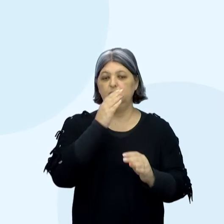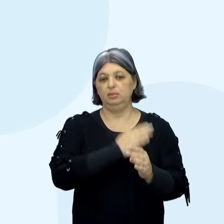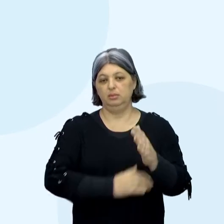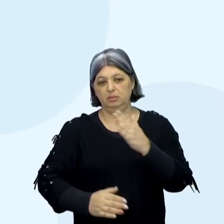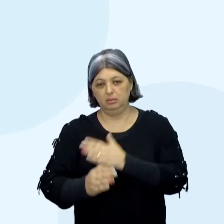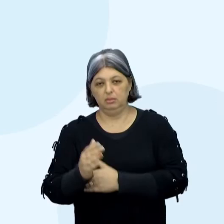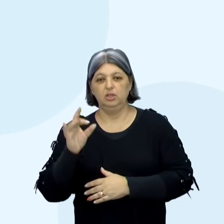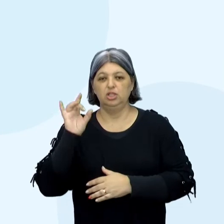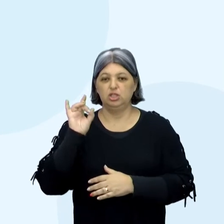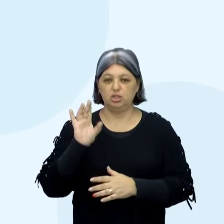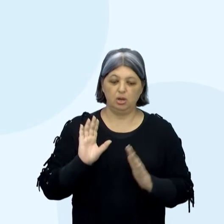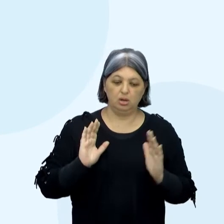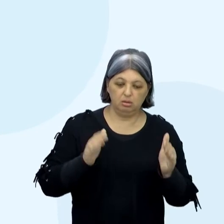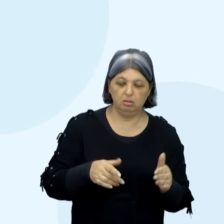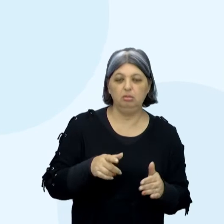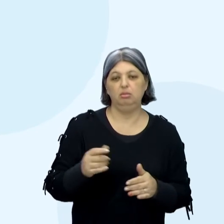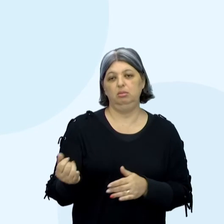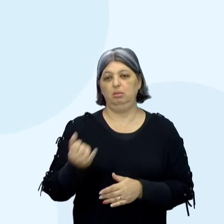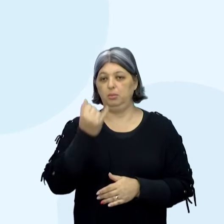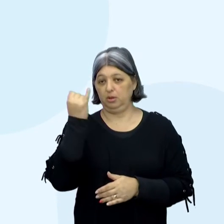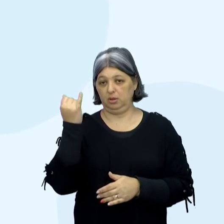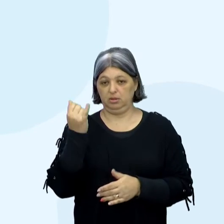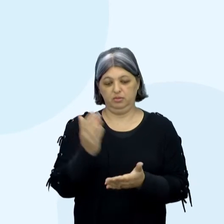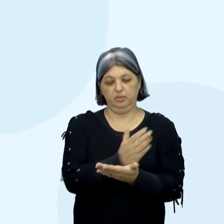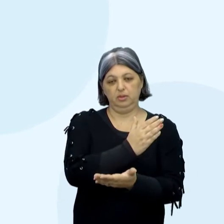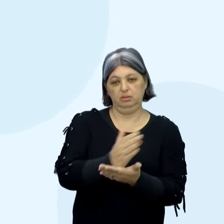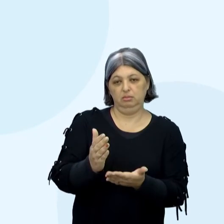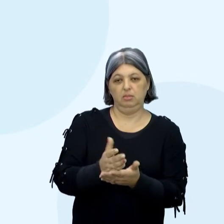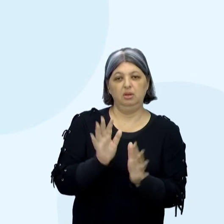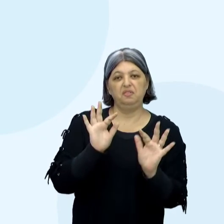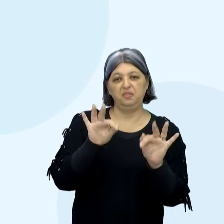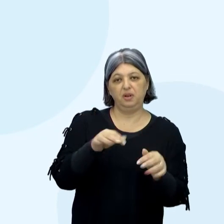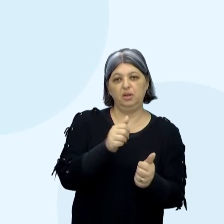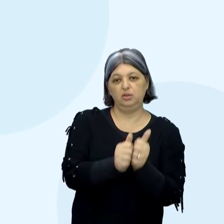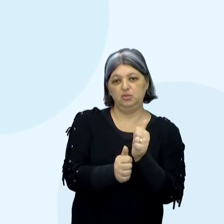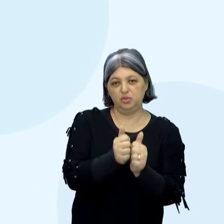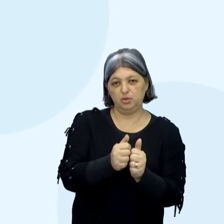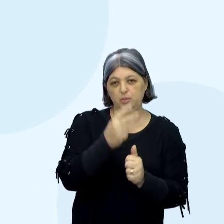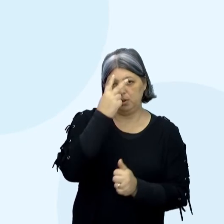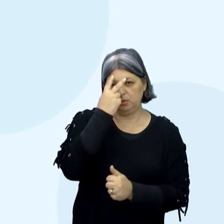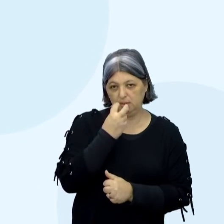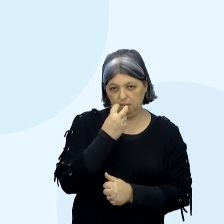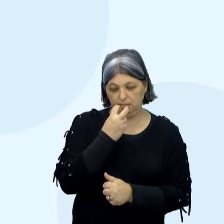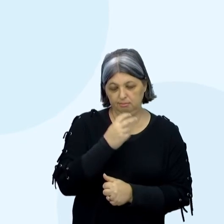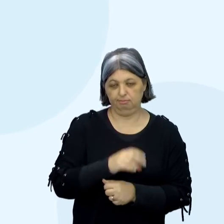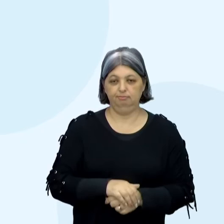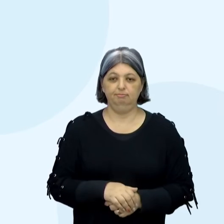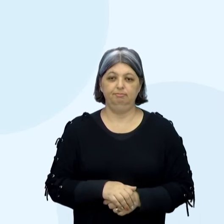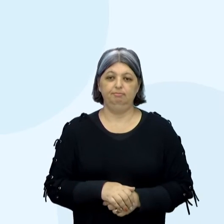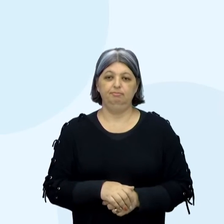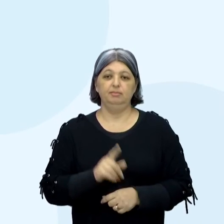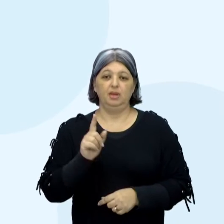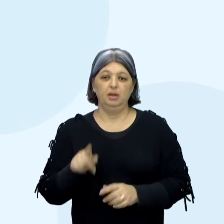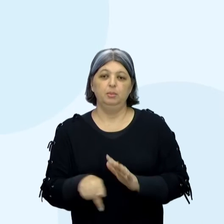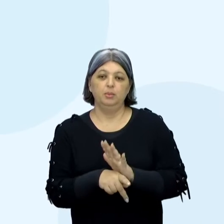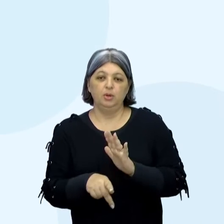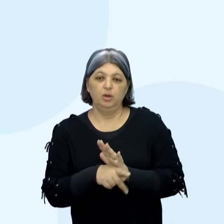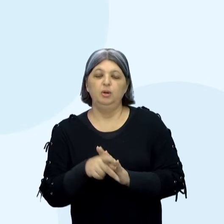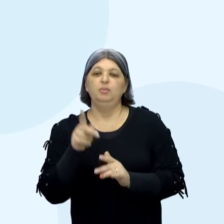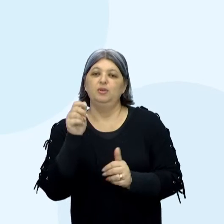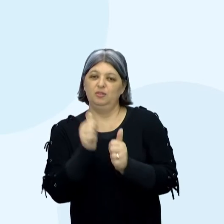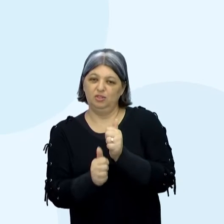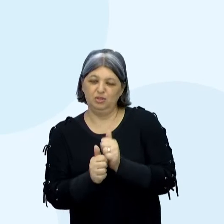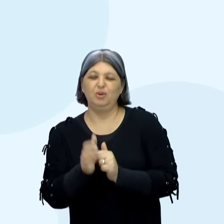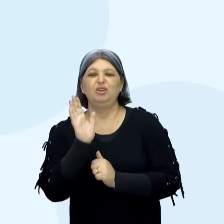apenas jogos ditos como importantes, como o final do futebol cego. Este futebol do qual nós